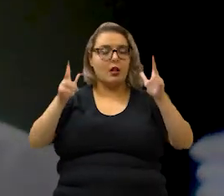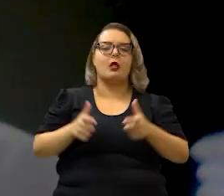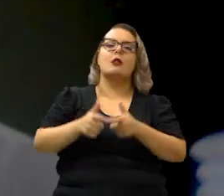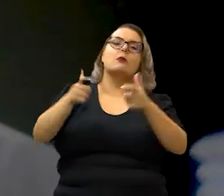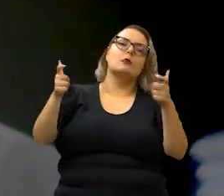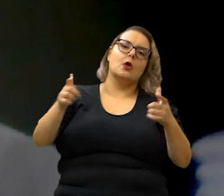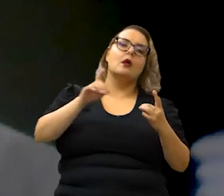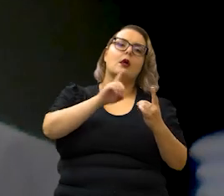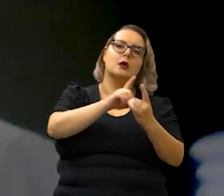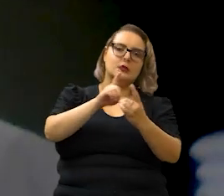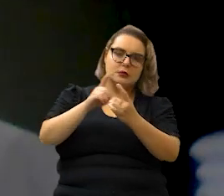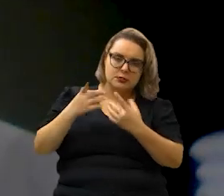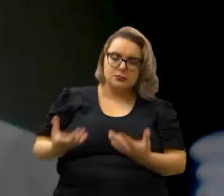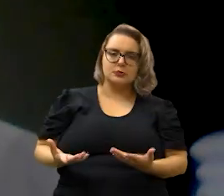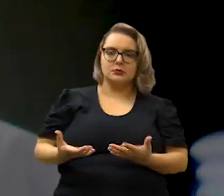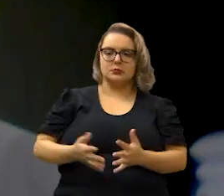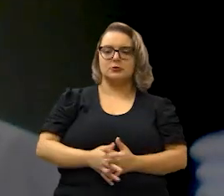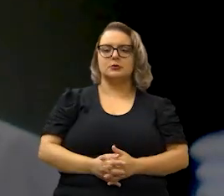atendidos